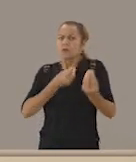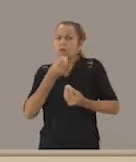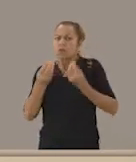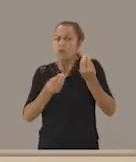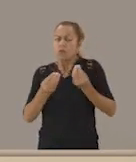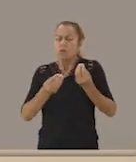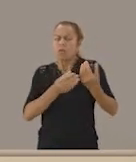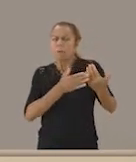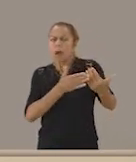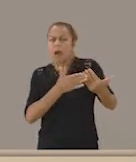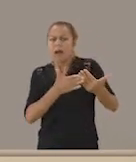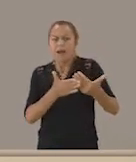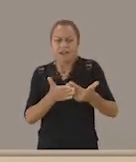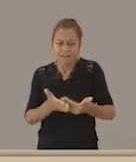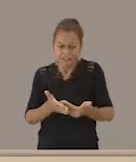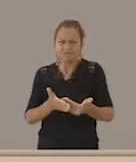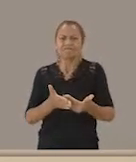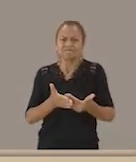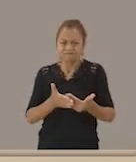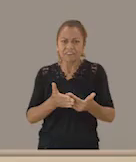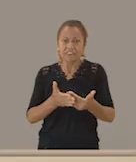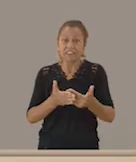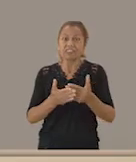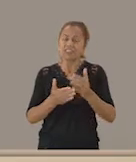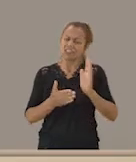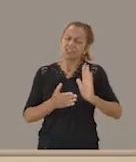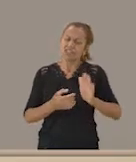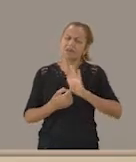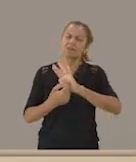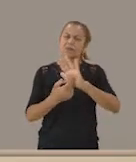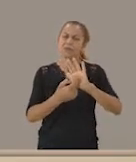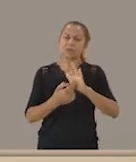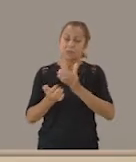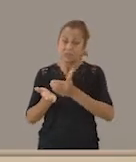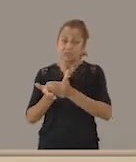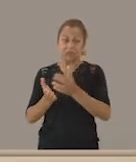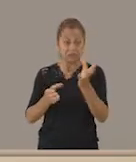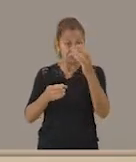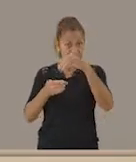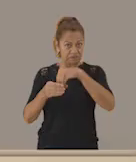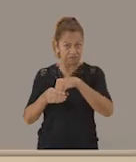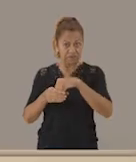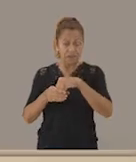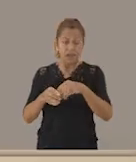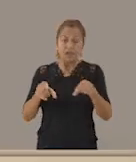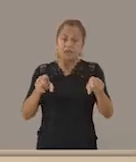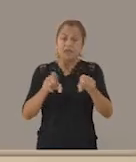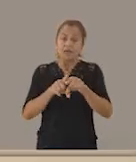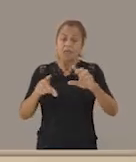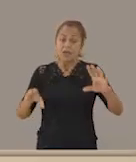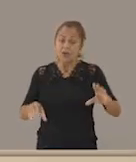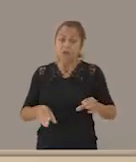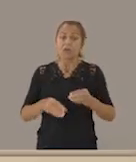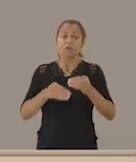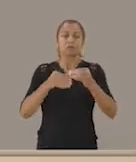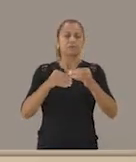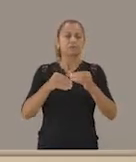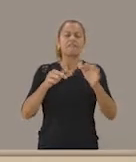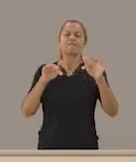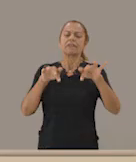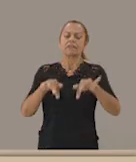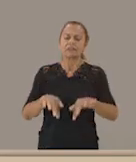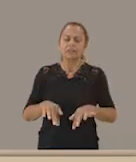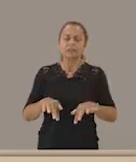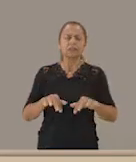os fatos já indicados na introdução, conclusão finaliza o evento com as